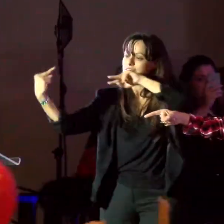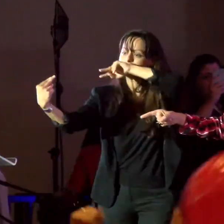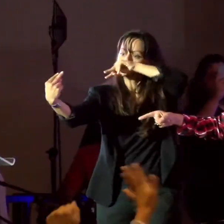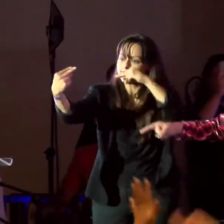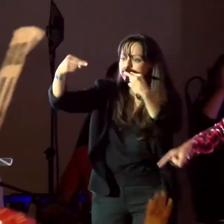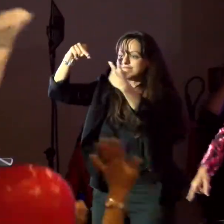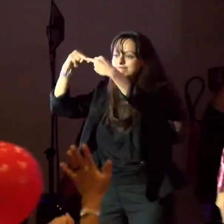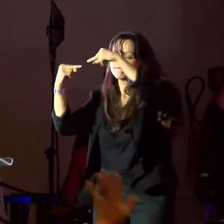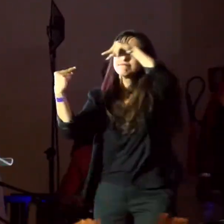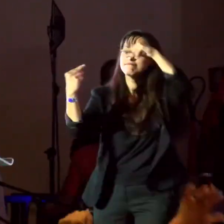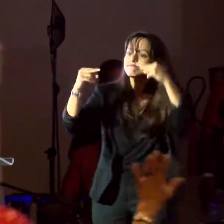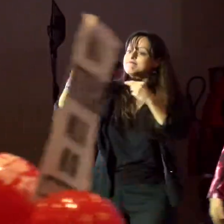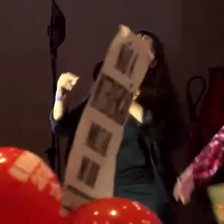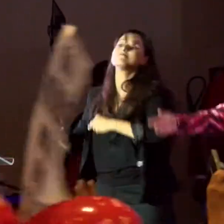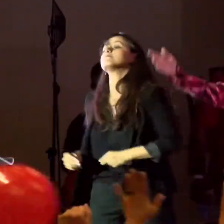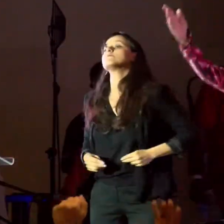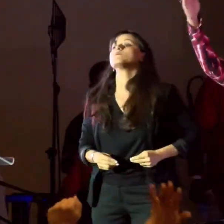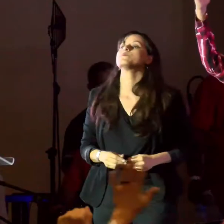acabou.